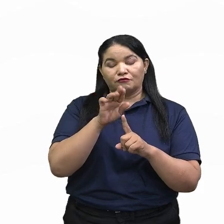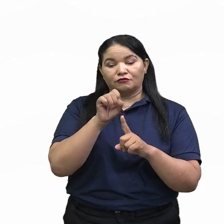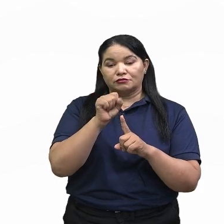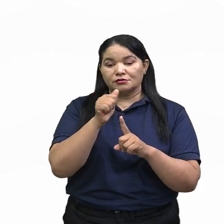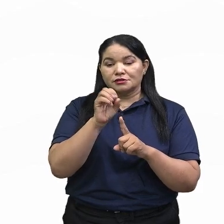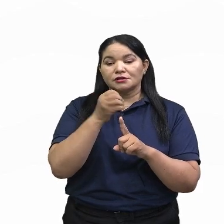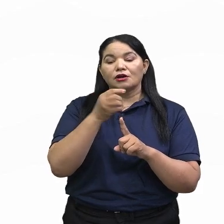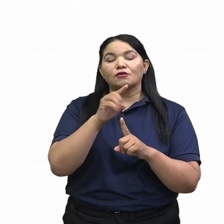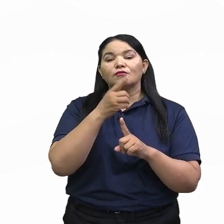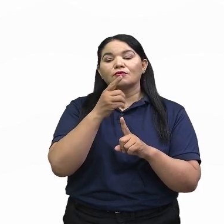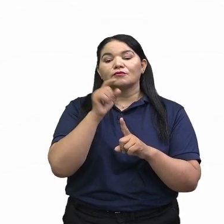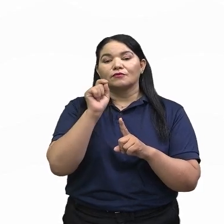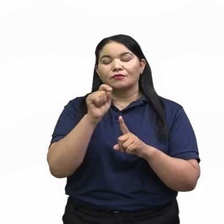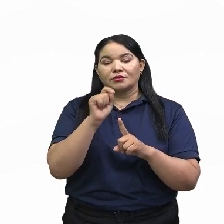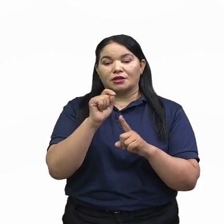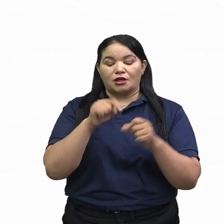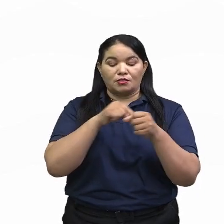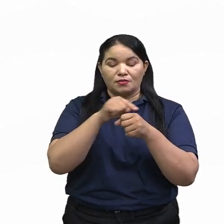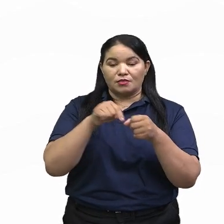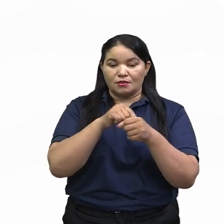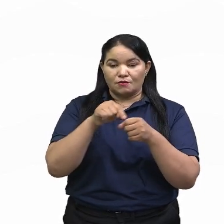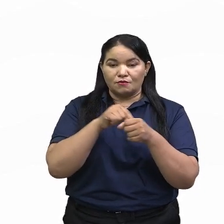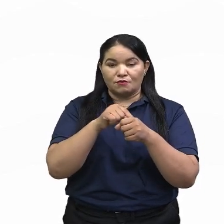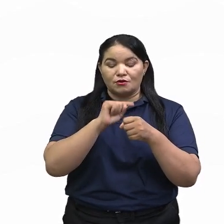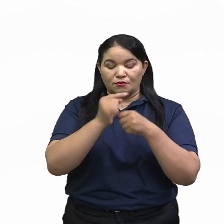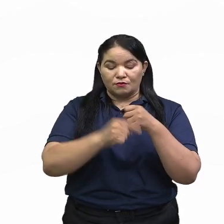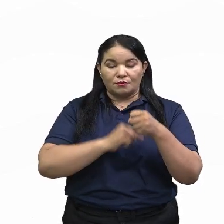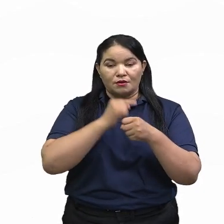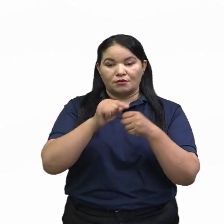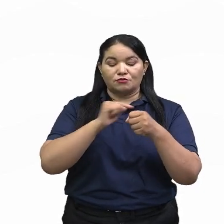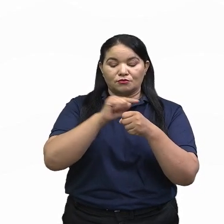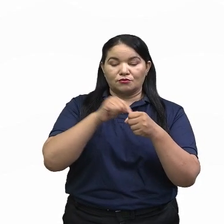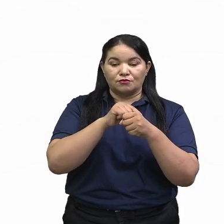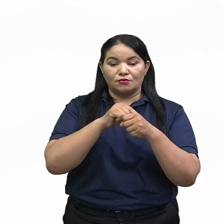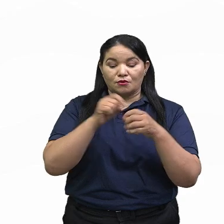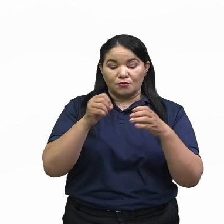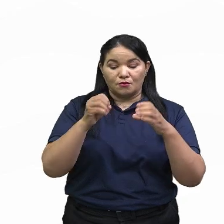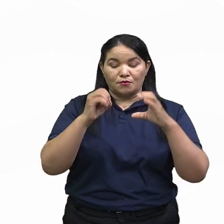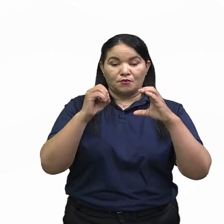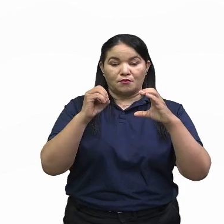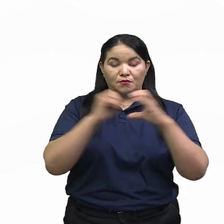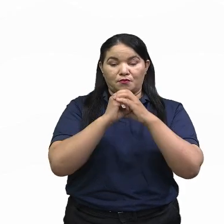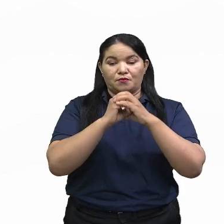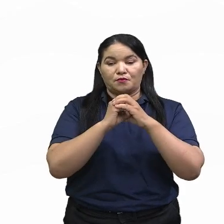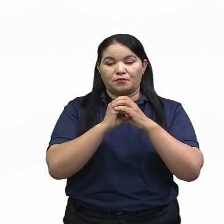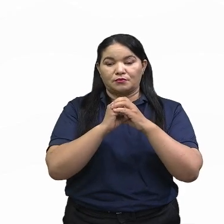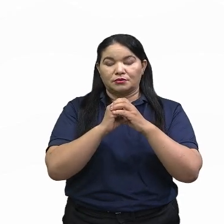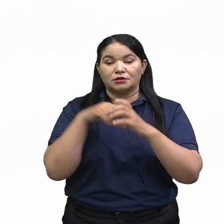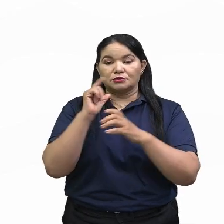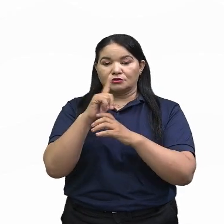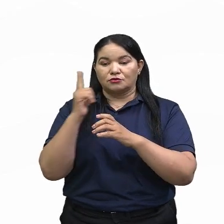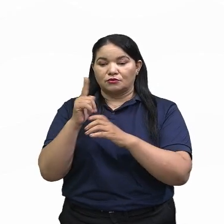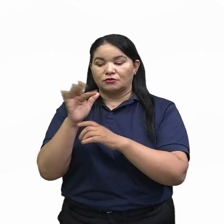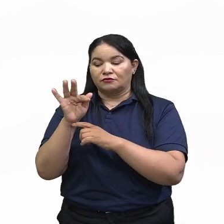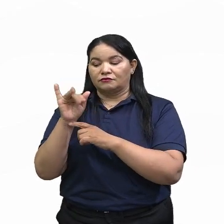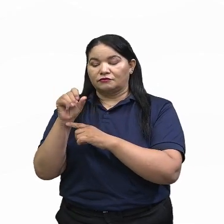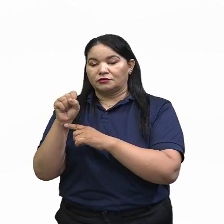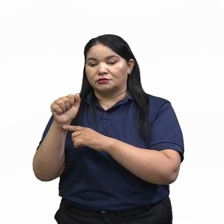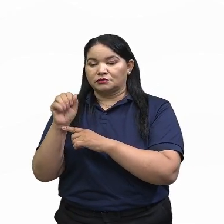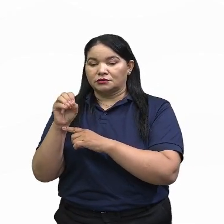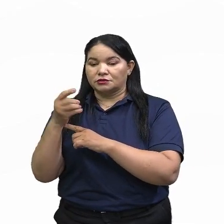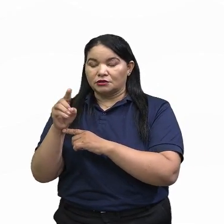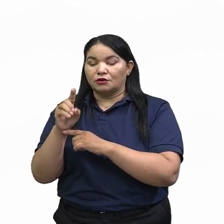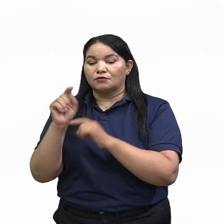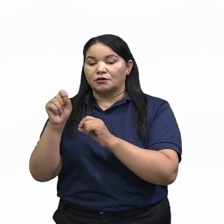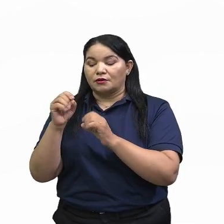na fusão? Os núcleos atômicos se unem. Na fissão, eu tenho aí um nêutron ou um núcleo